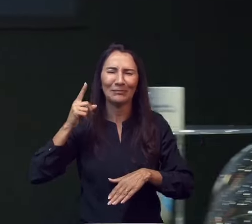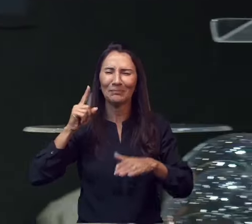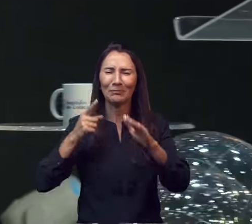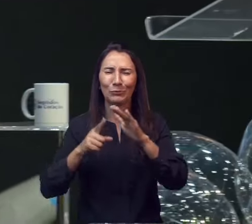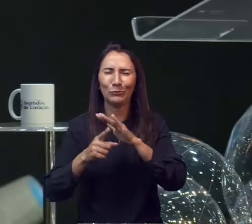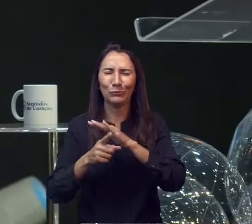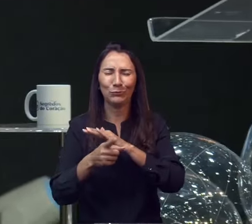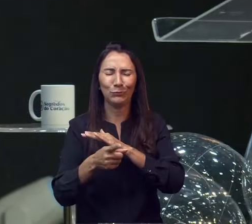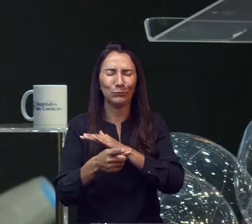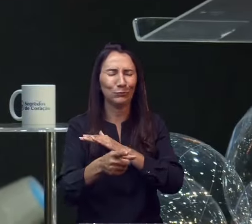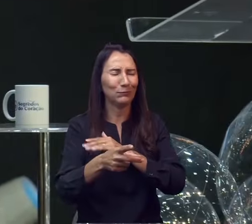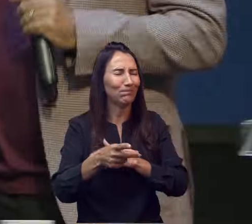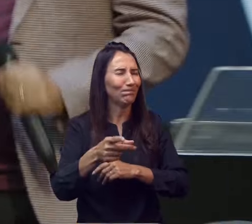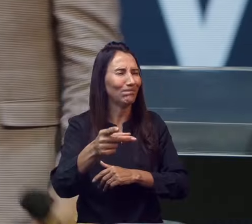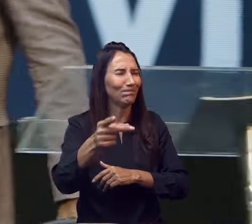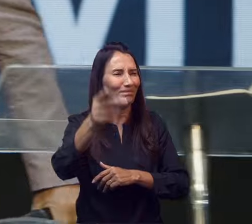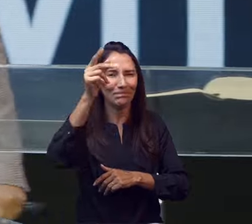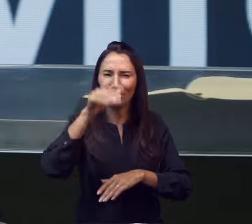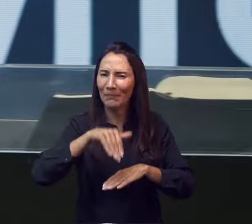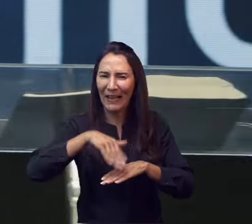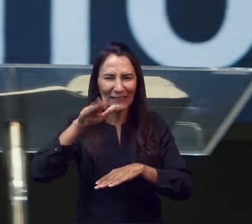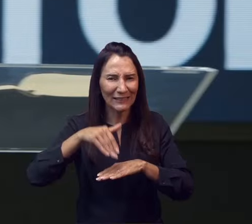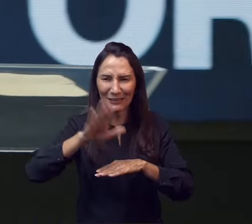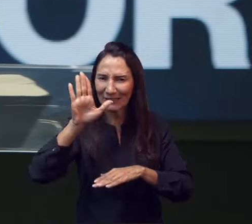Mais Que Tudo